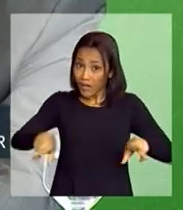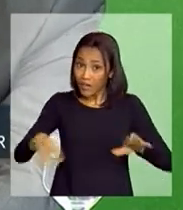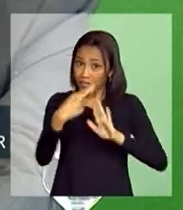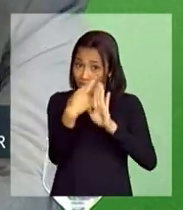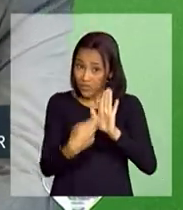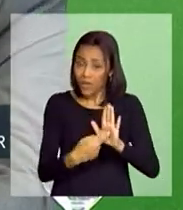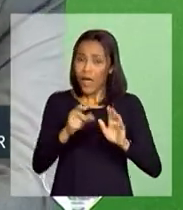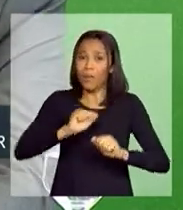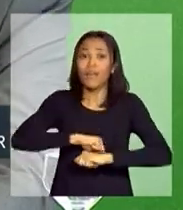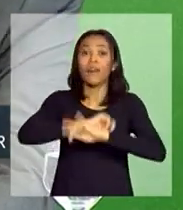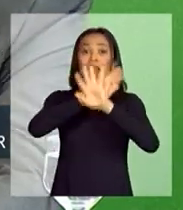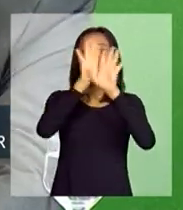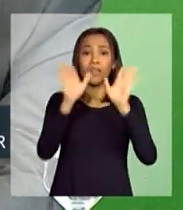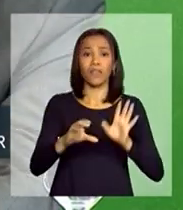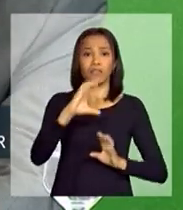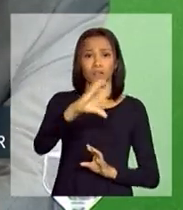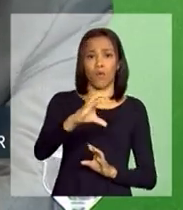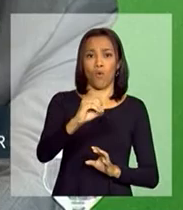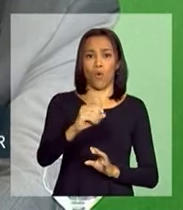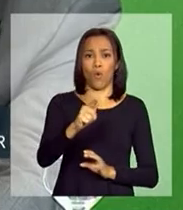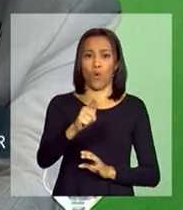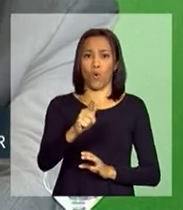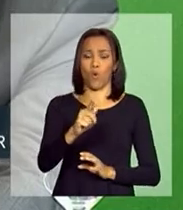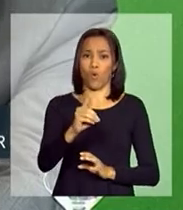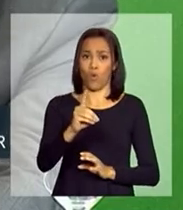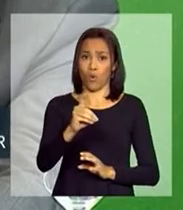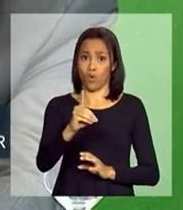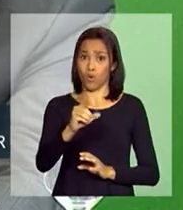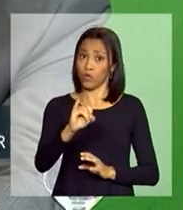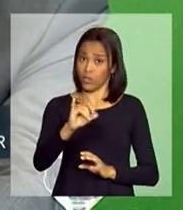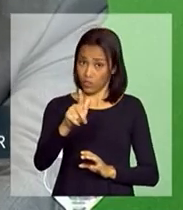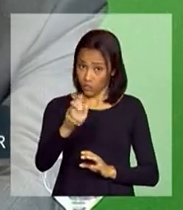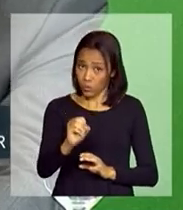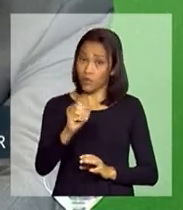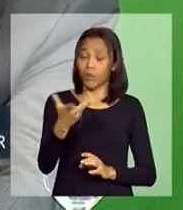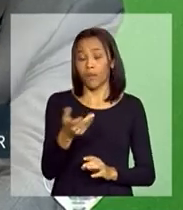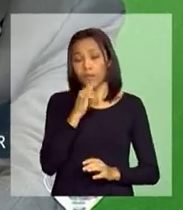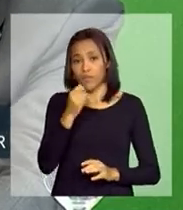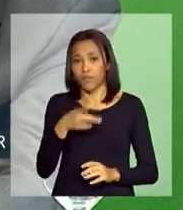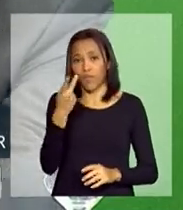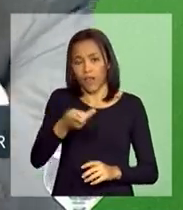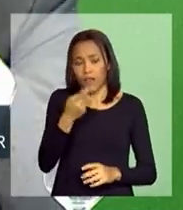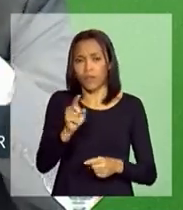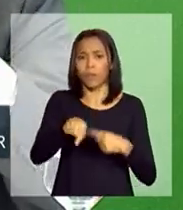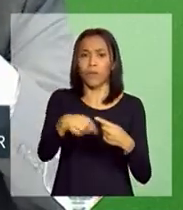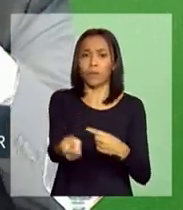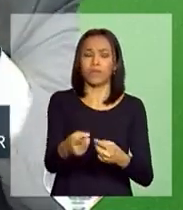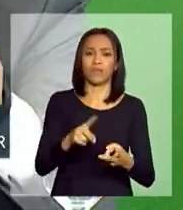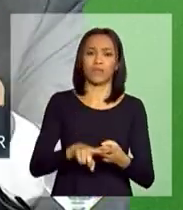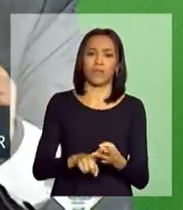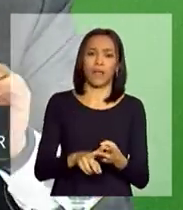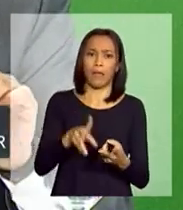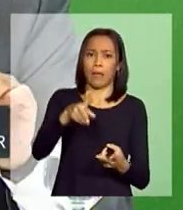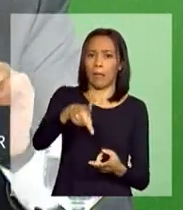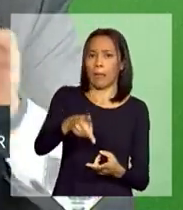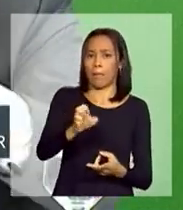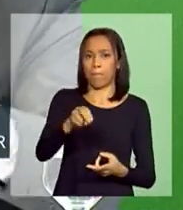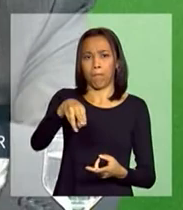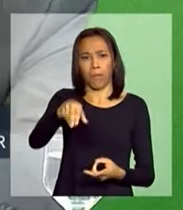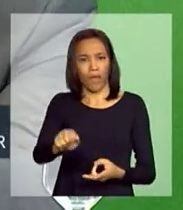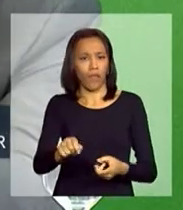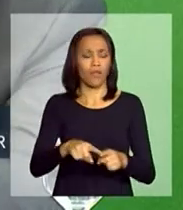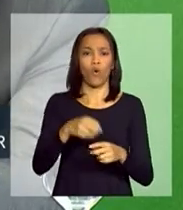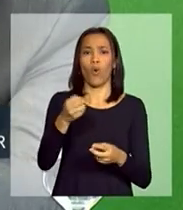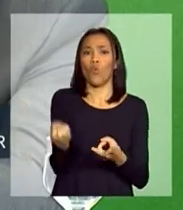código sem prejuízo de mais tarde nós podemos até discutir elevações de penas é uma nova sanções